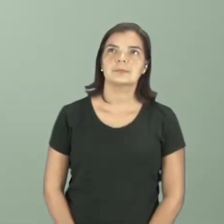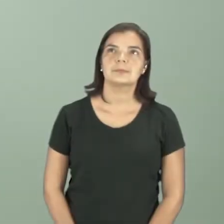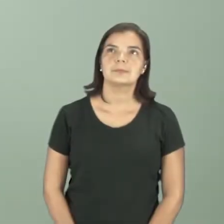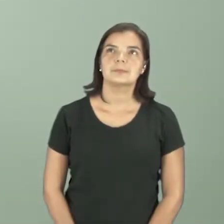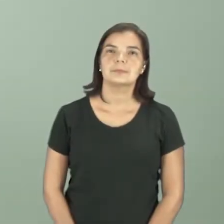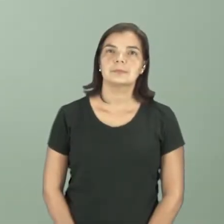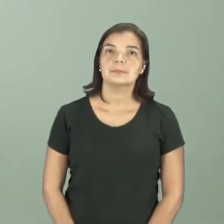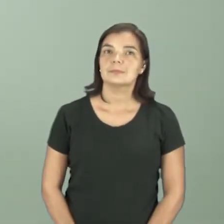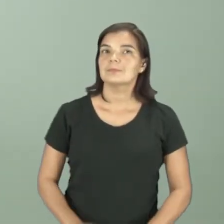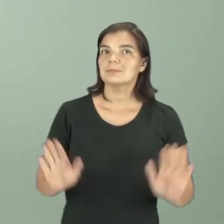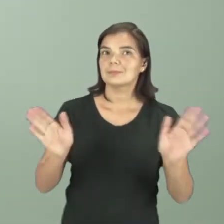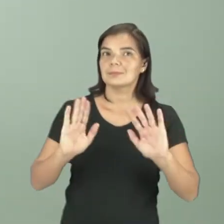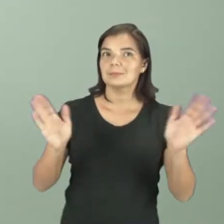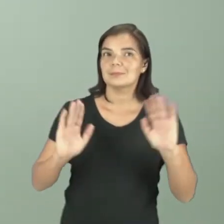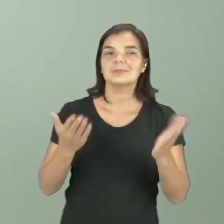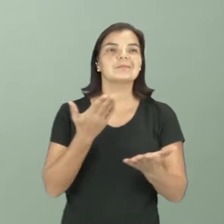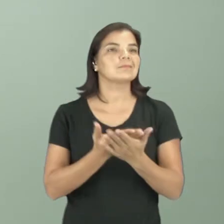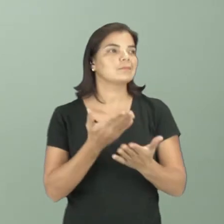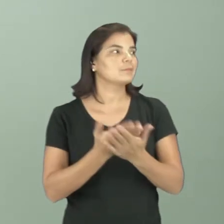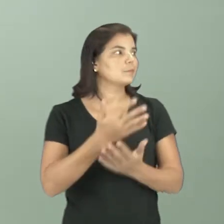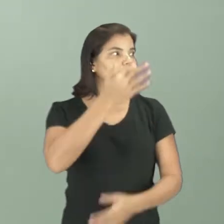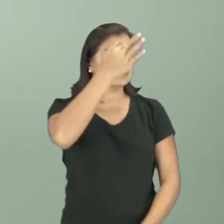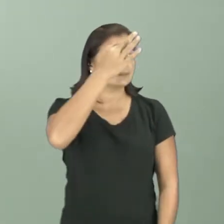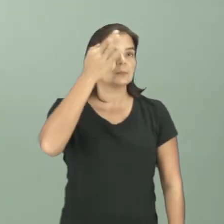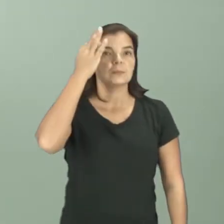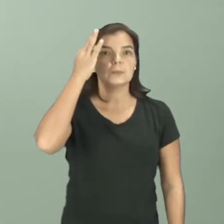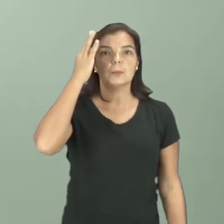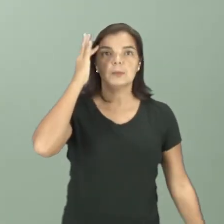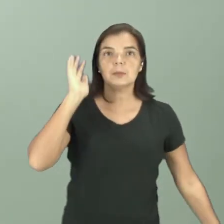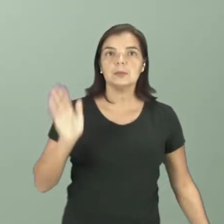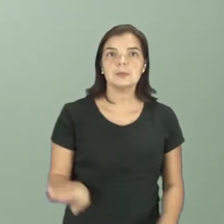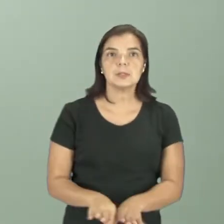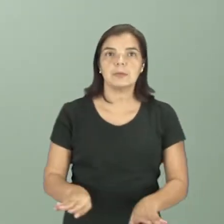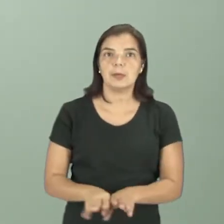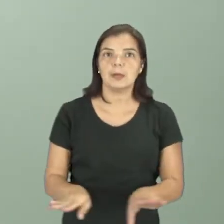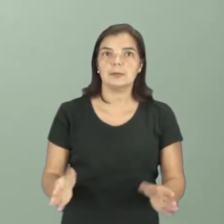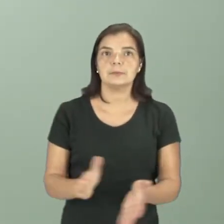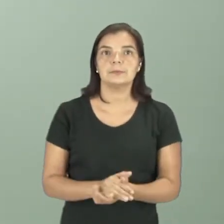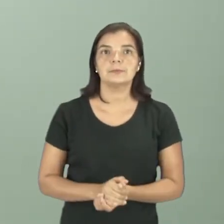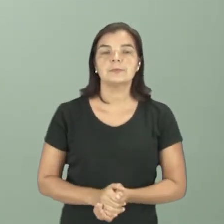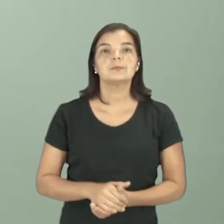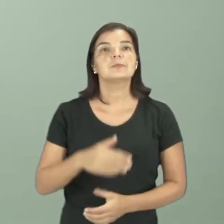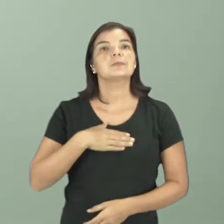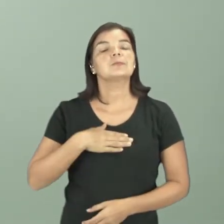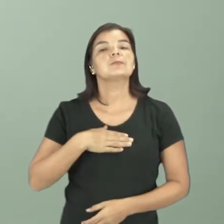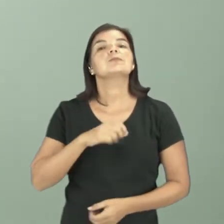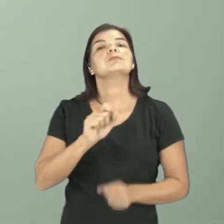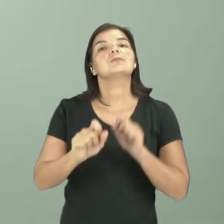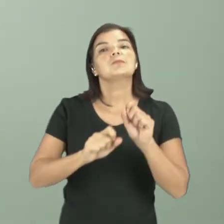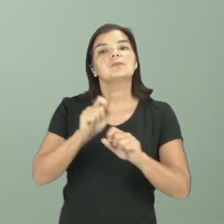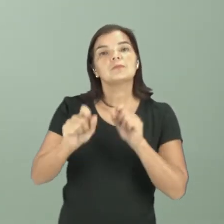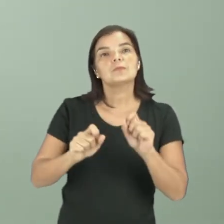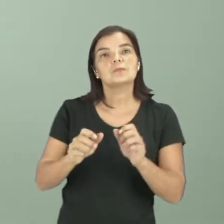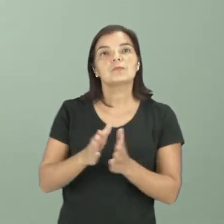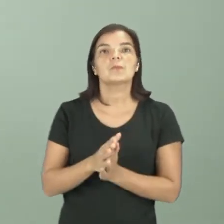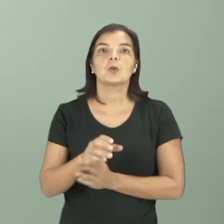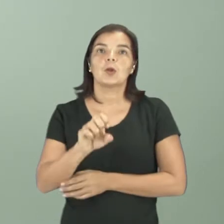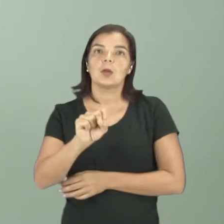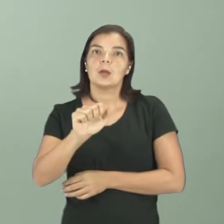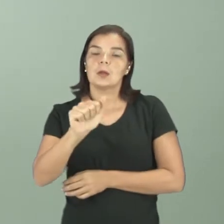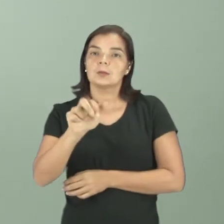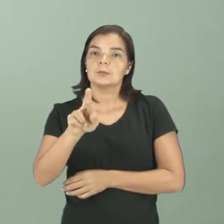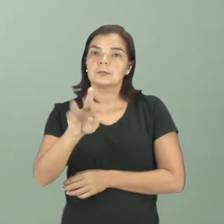Hello! Mais uma aula de filosofia, professora Raquel. E hoje a gente vai falar de filosofia contemporânea. Jean Paul